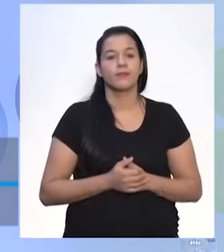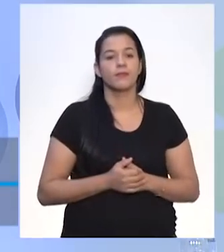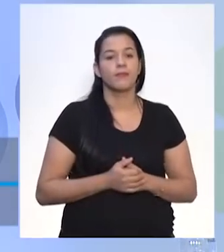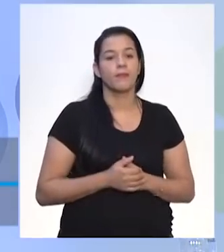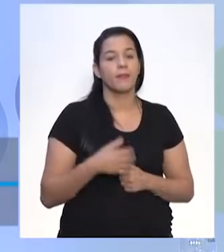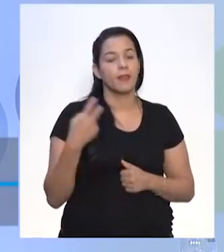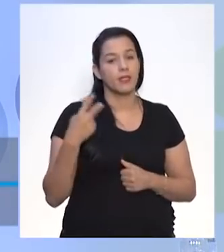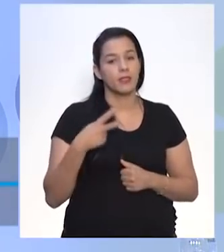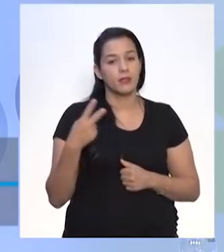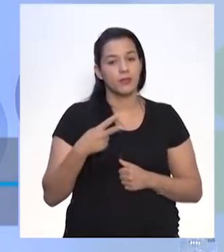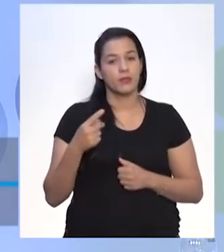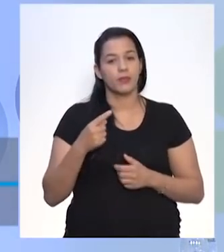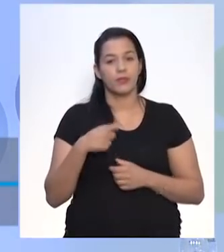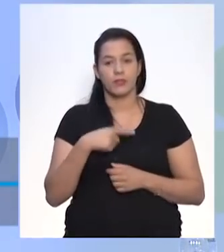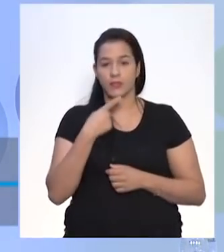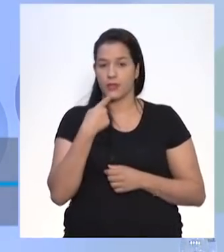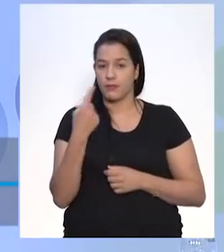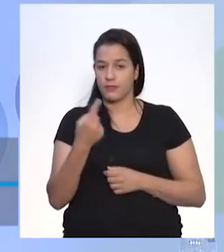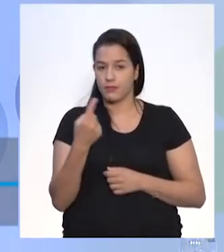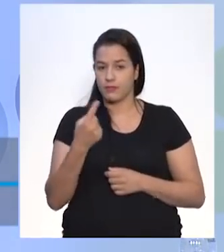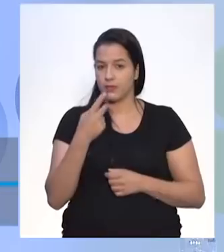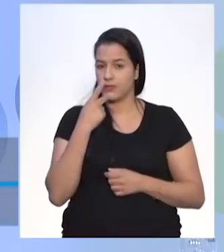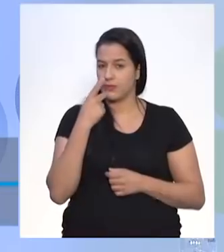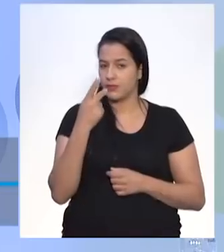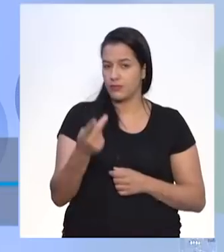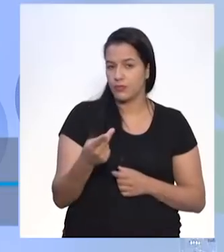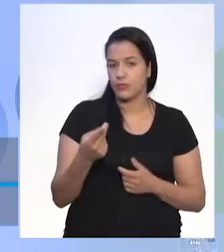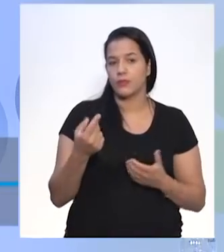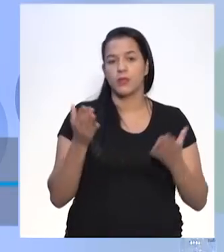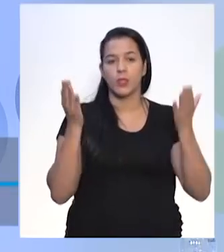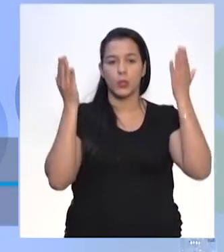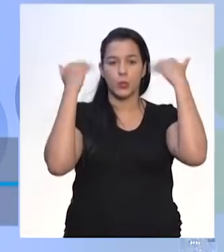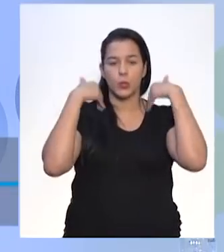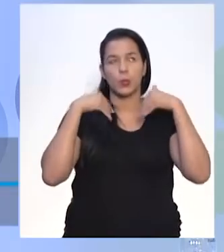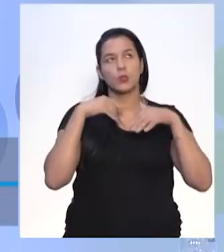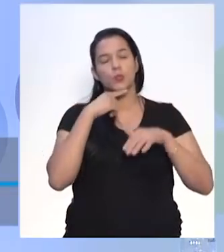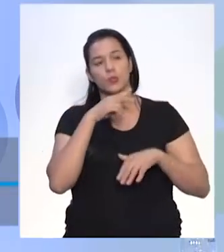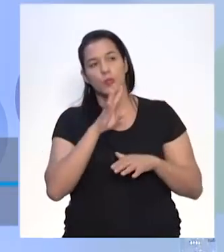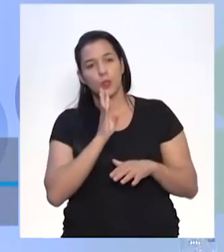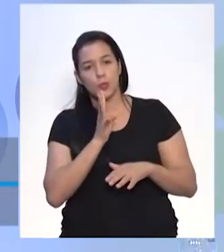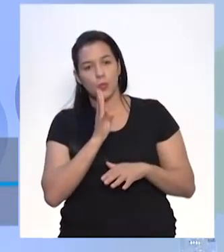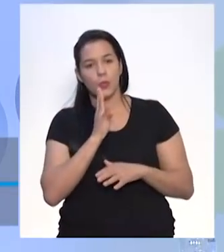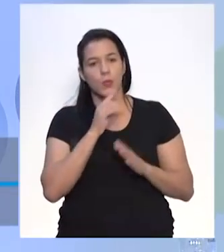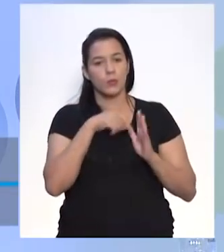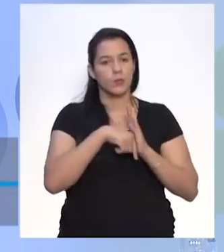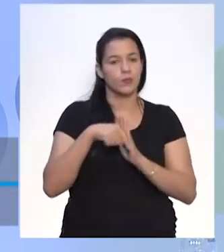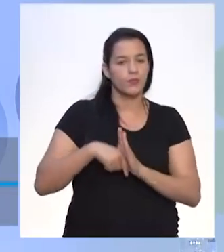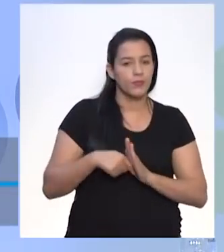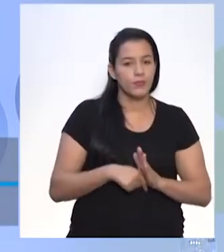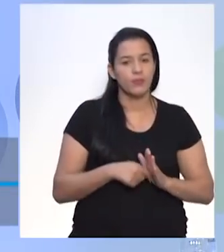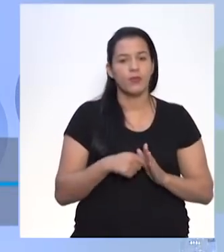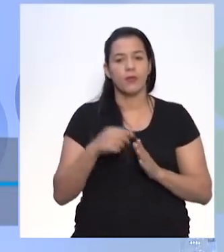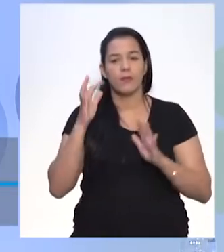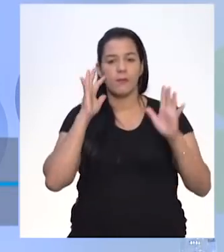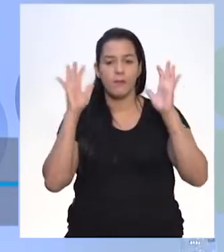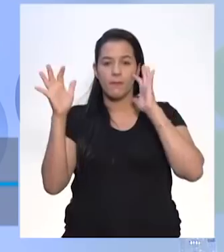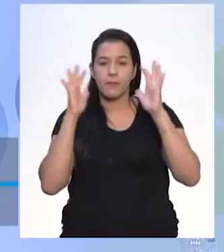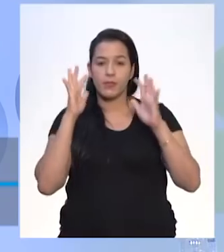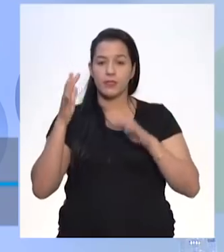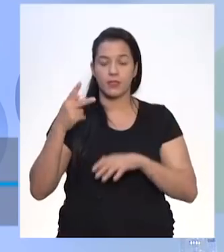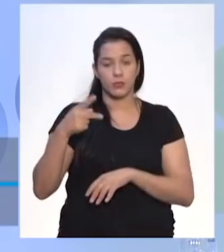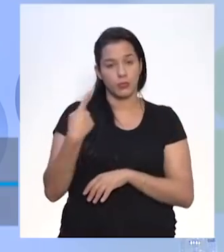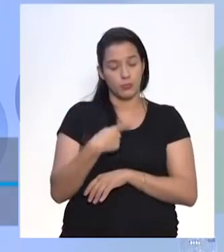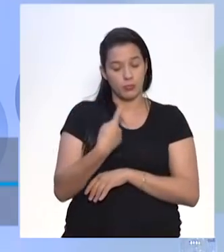segunda, se na primeira a gente falou, então, sobre autoconhecimento, sobre nos enxergarmos, pensar sobre a gente